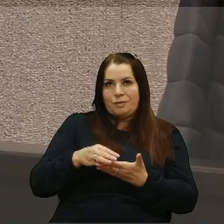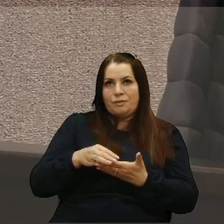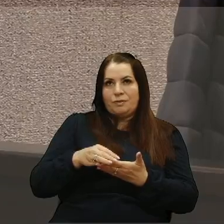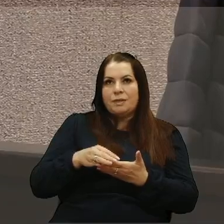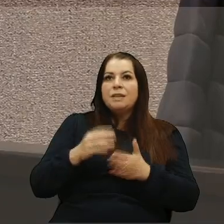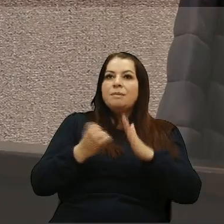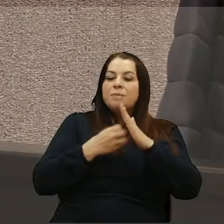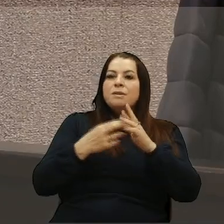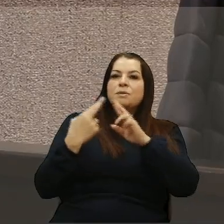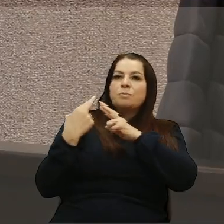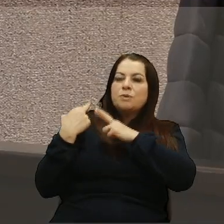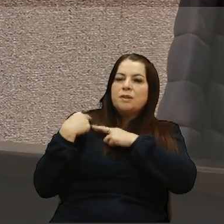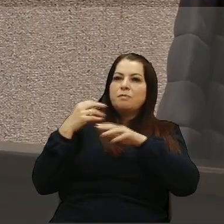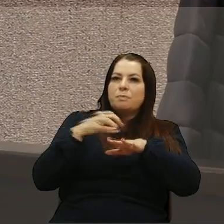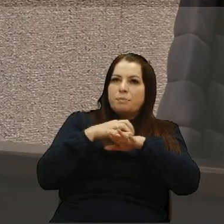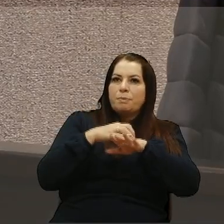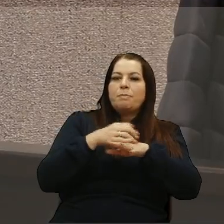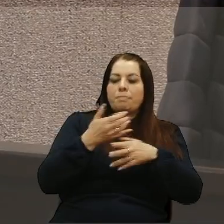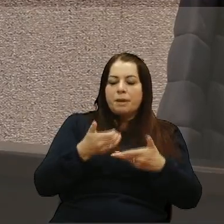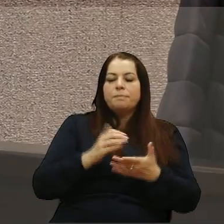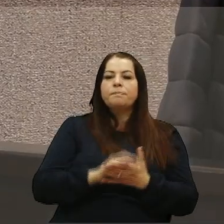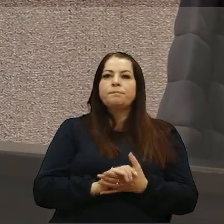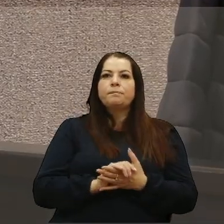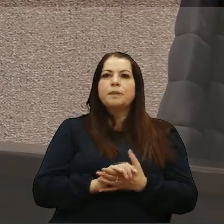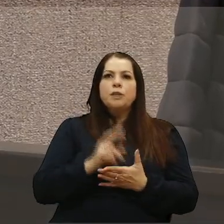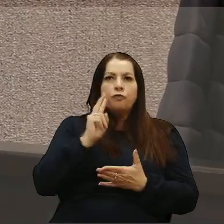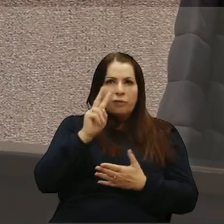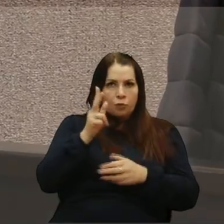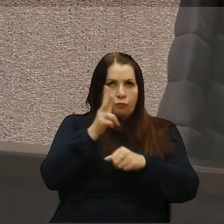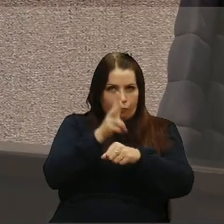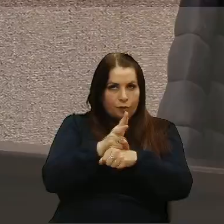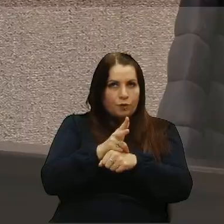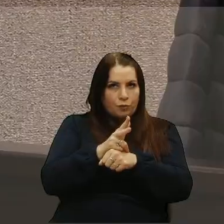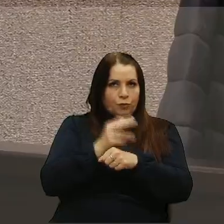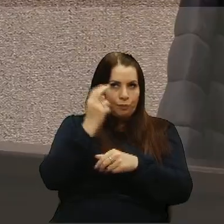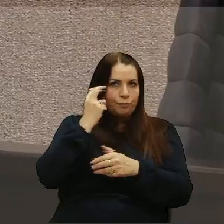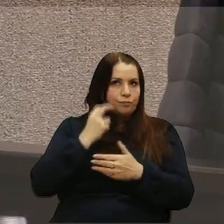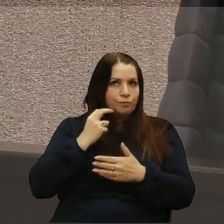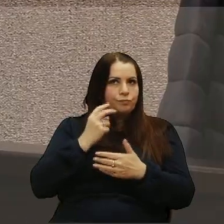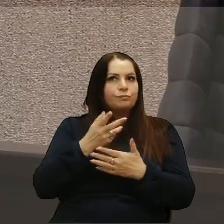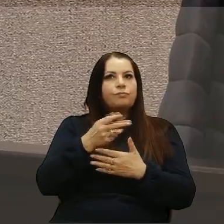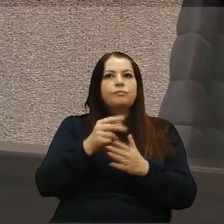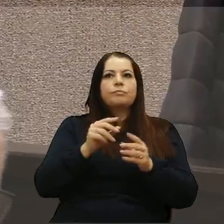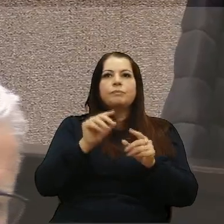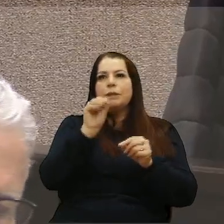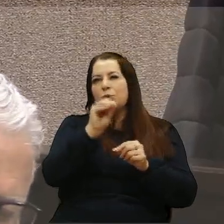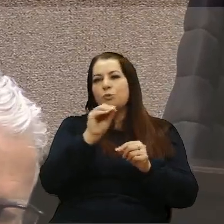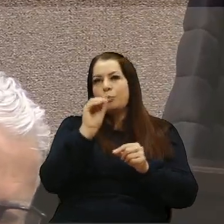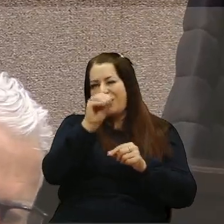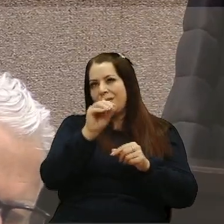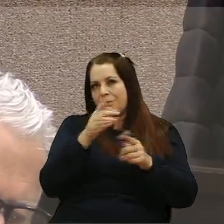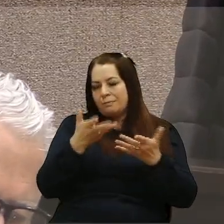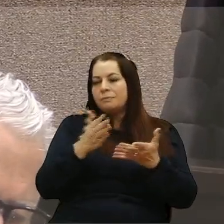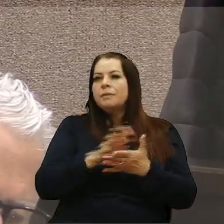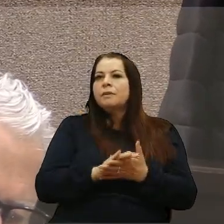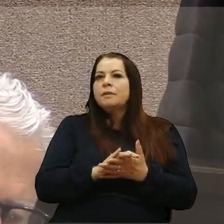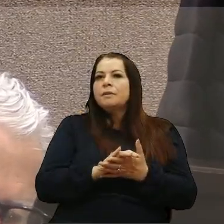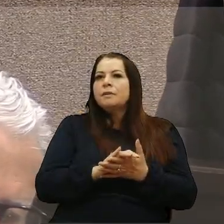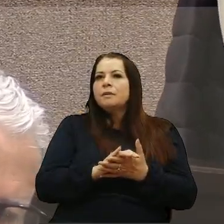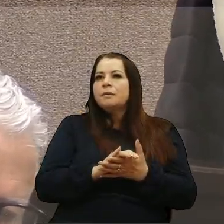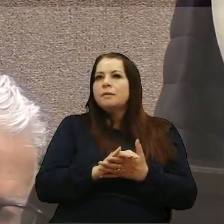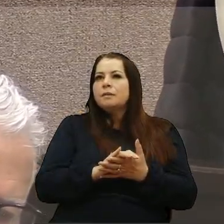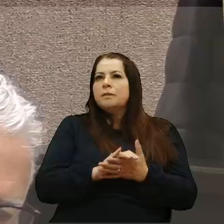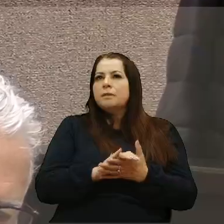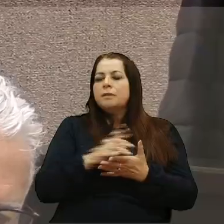empresa responsável pelo transporte, tal. Eu vi um vídeo, vereador Daniel, de uma página aí, como o senhor comentou, dizendo que